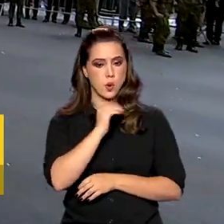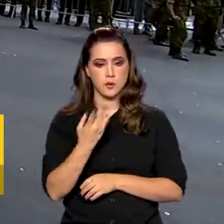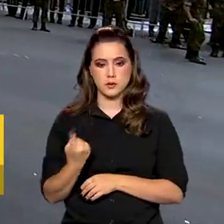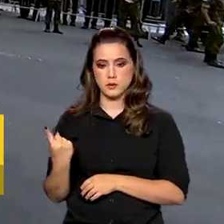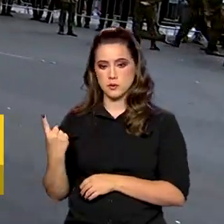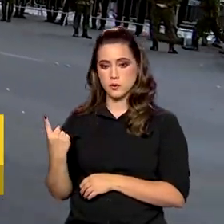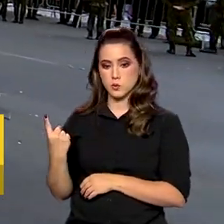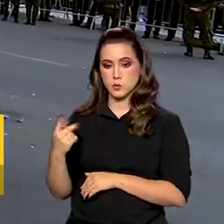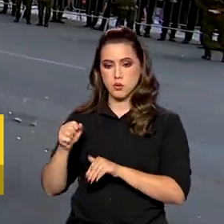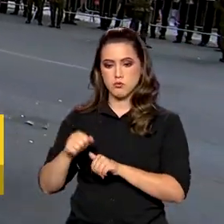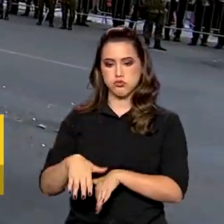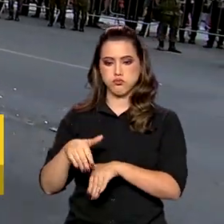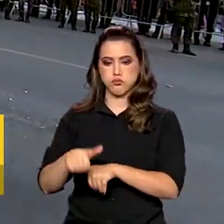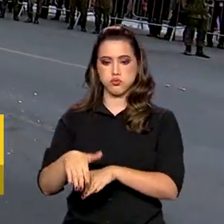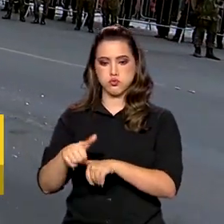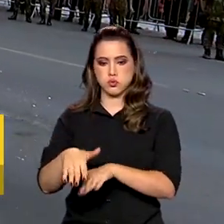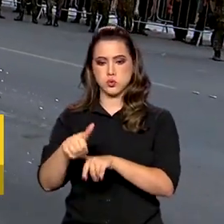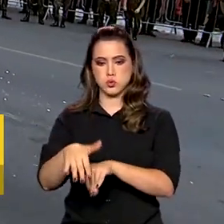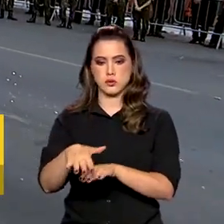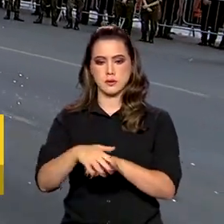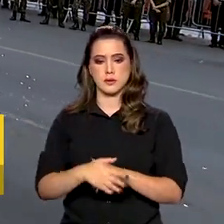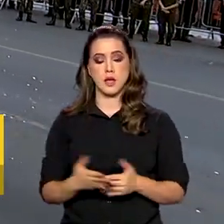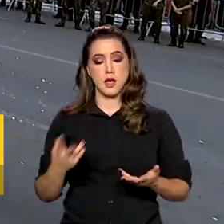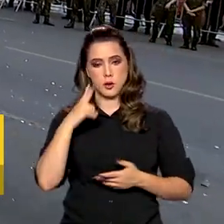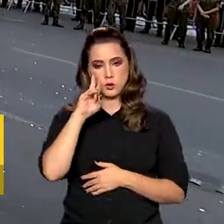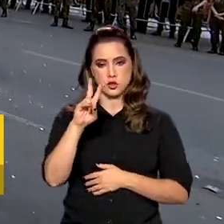que está passando. Agora é a guarda-bandeira.